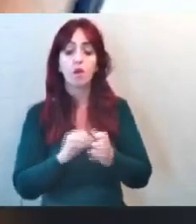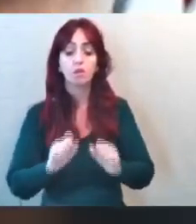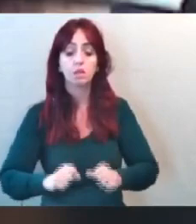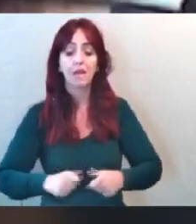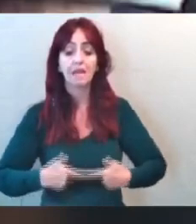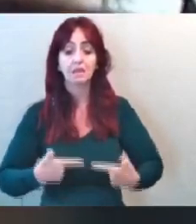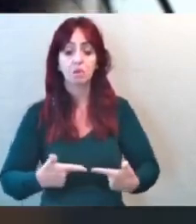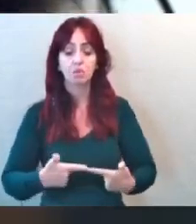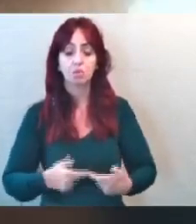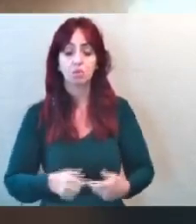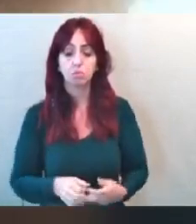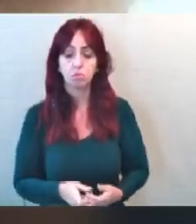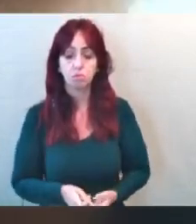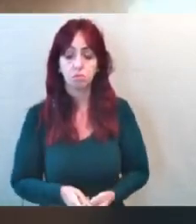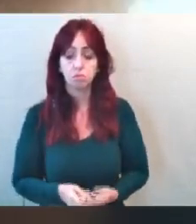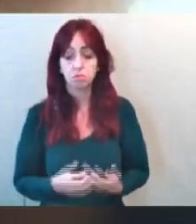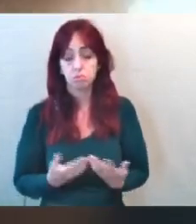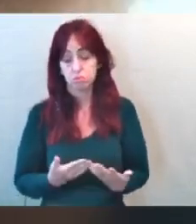falta de ação.